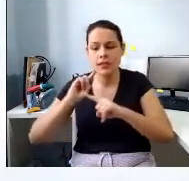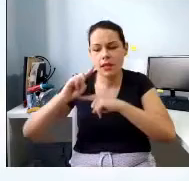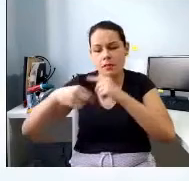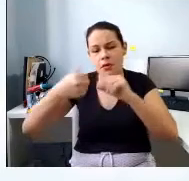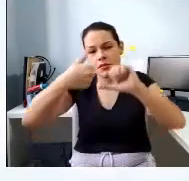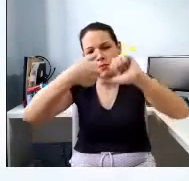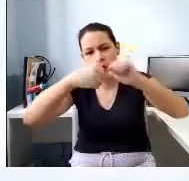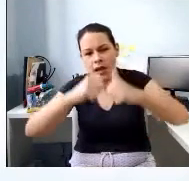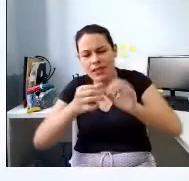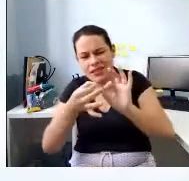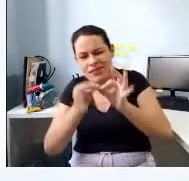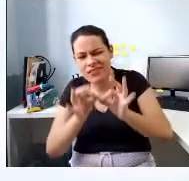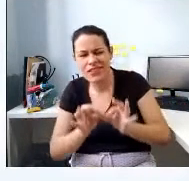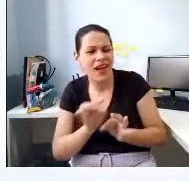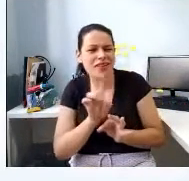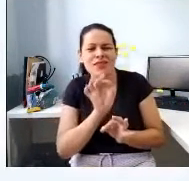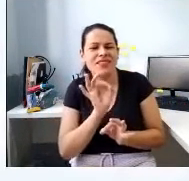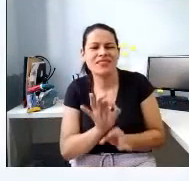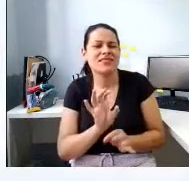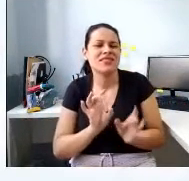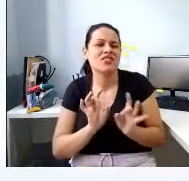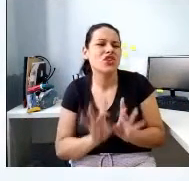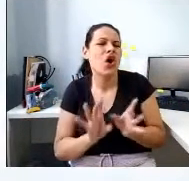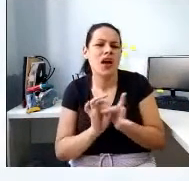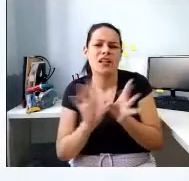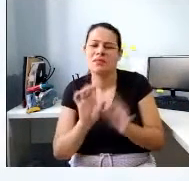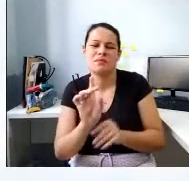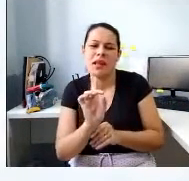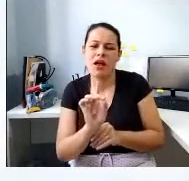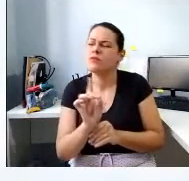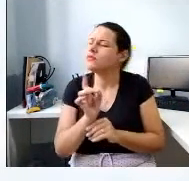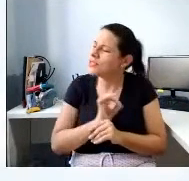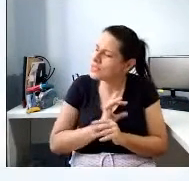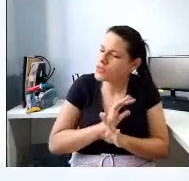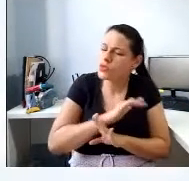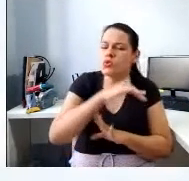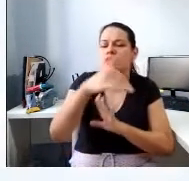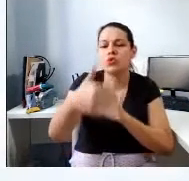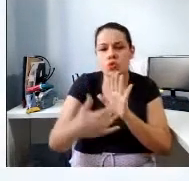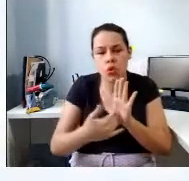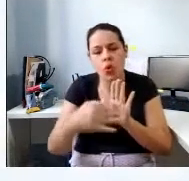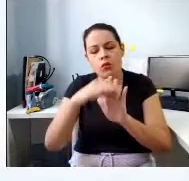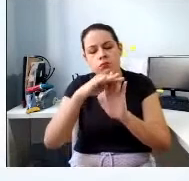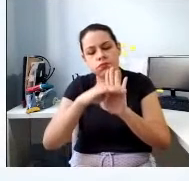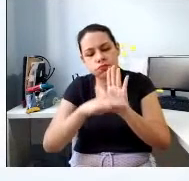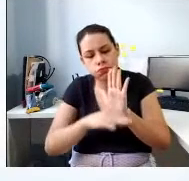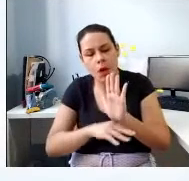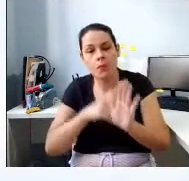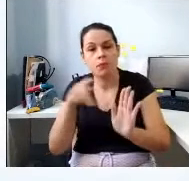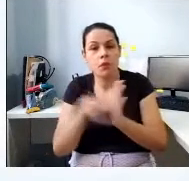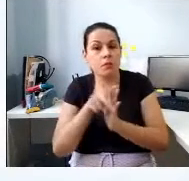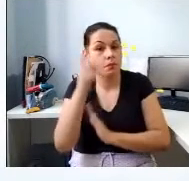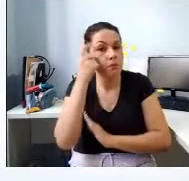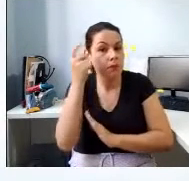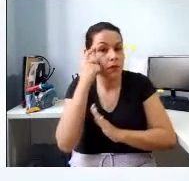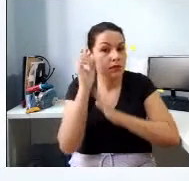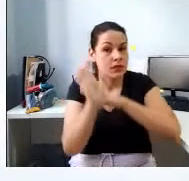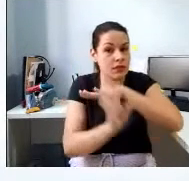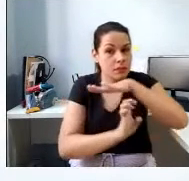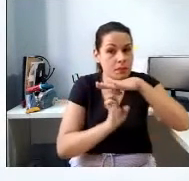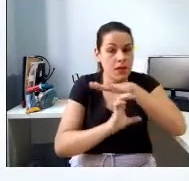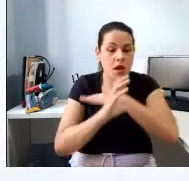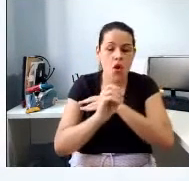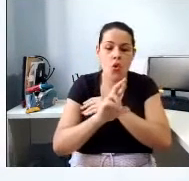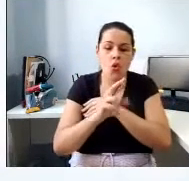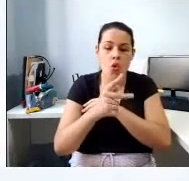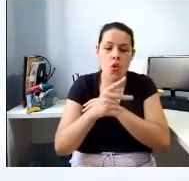vai ver que não é exatamente assim. Existe toda uma pauta aí bastante corporativa, tem toda uma pauta